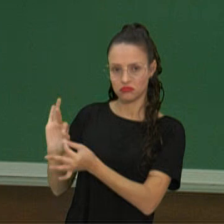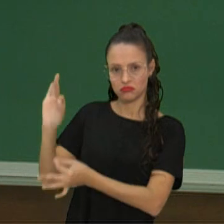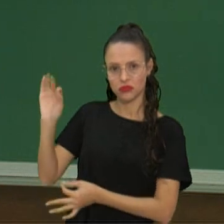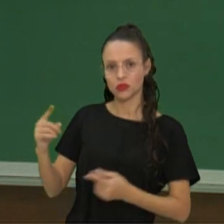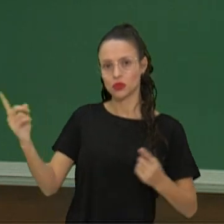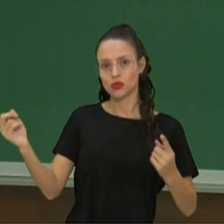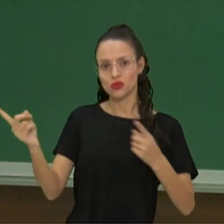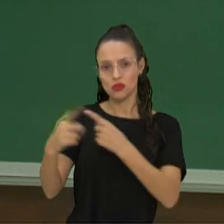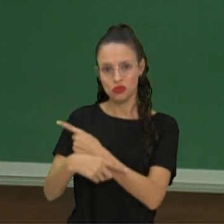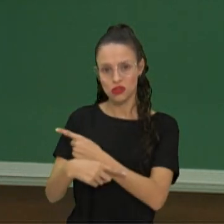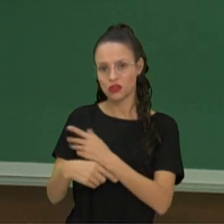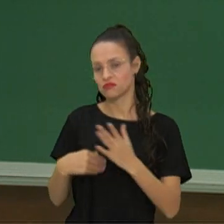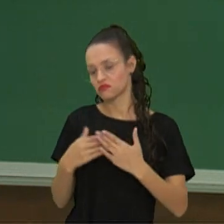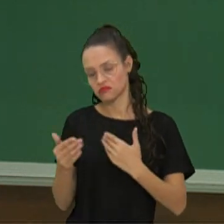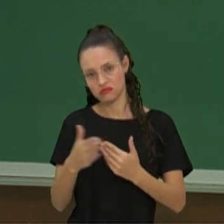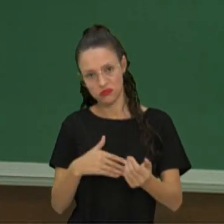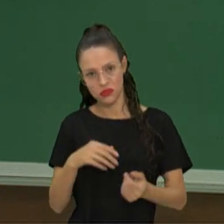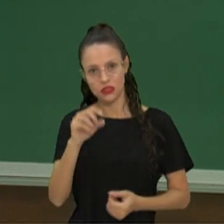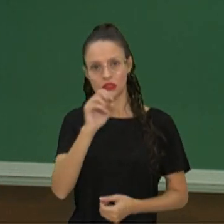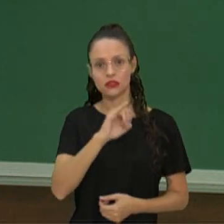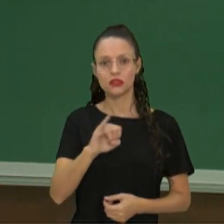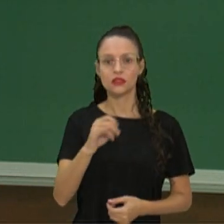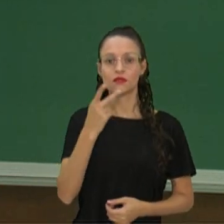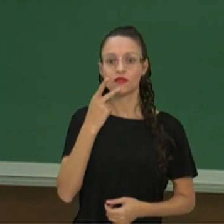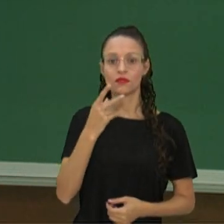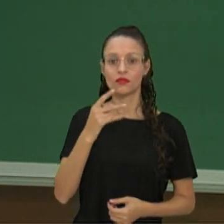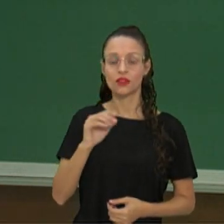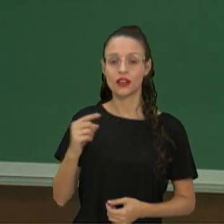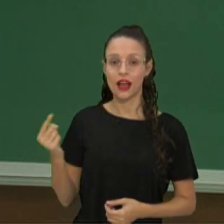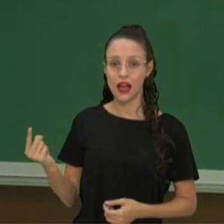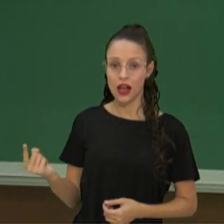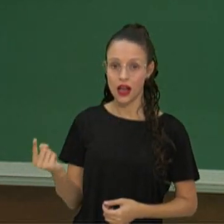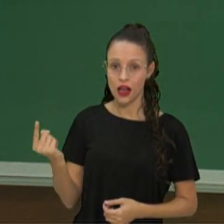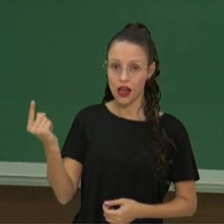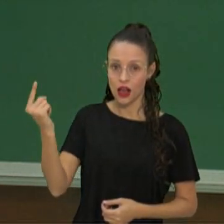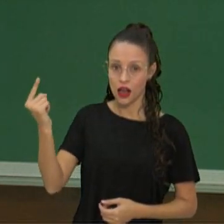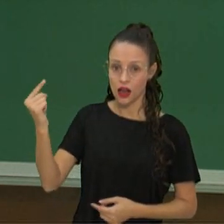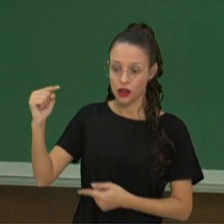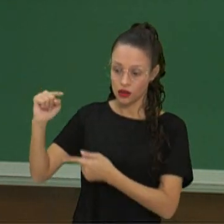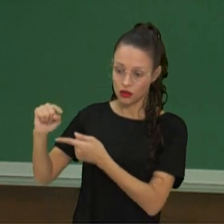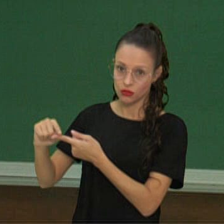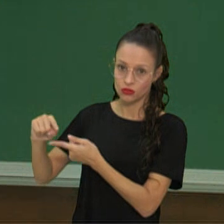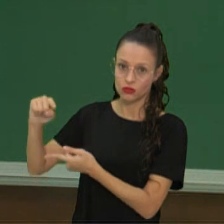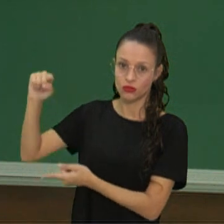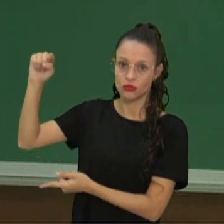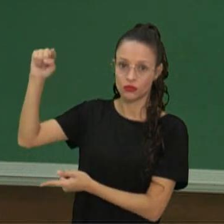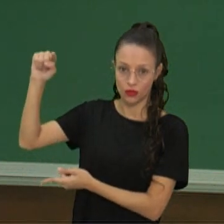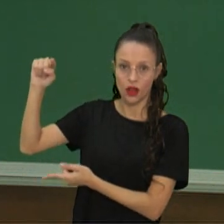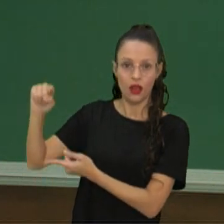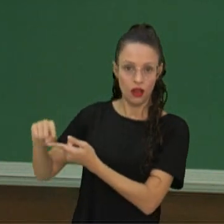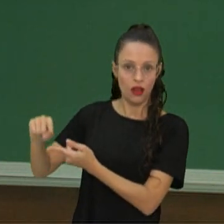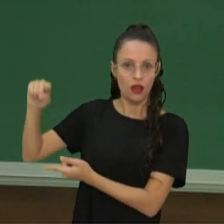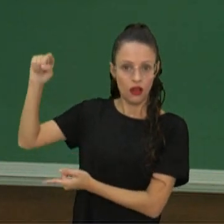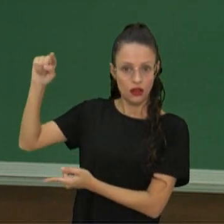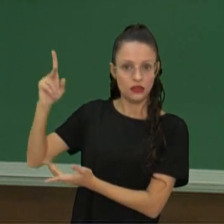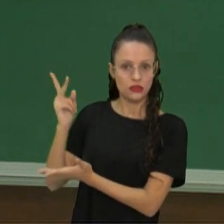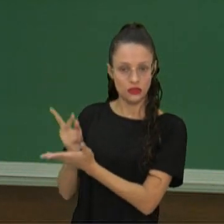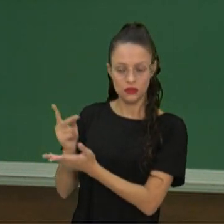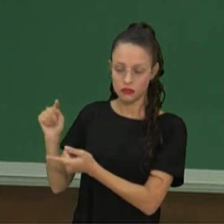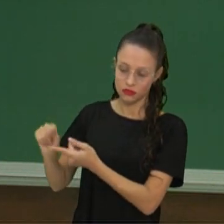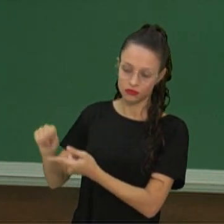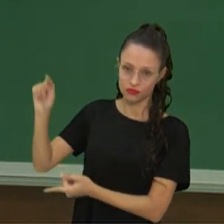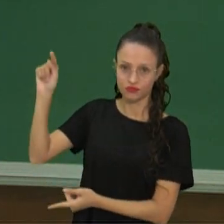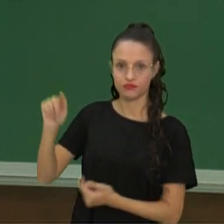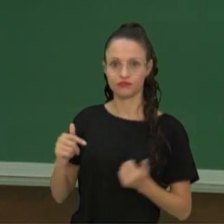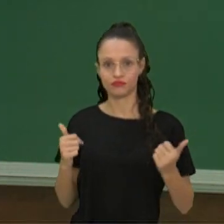ao contrário, tanto faz. Se eu falasse altura, aí a altura só poderia ser a medida vertical, que a altura sempre é uma perpendicular em relação